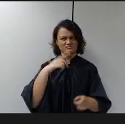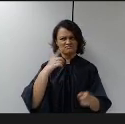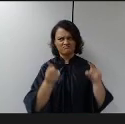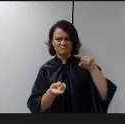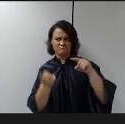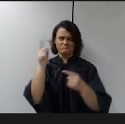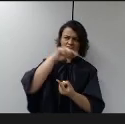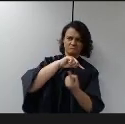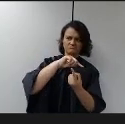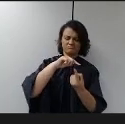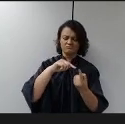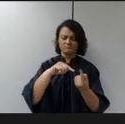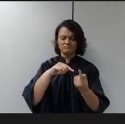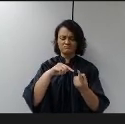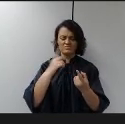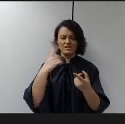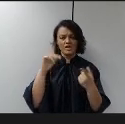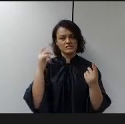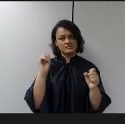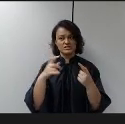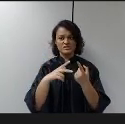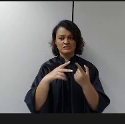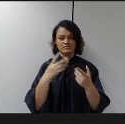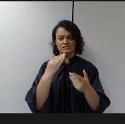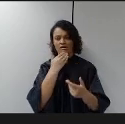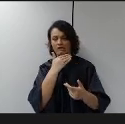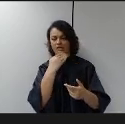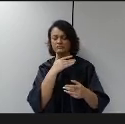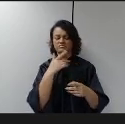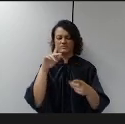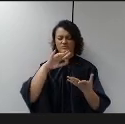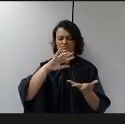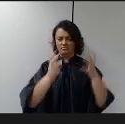que ajustamos a sua imagem. Ele tem que ajustar,